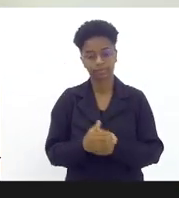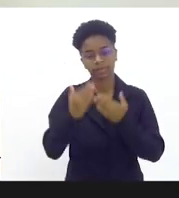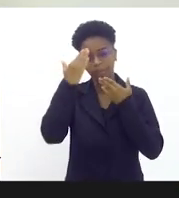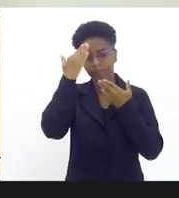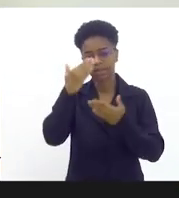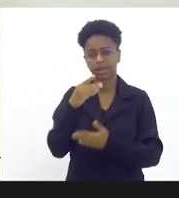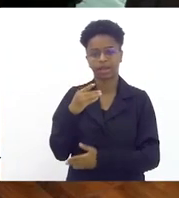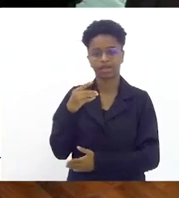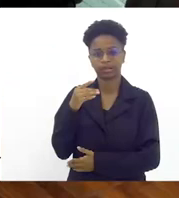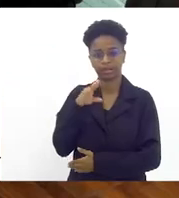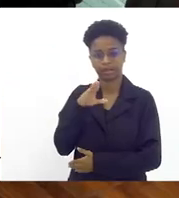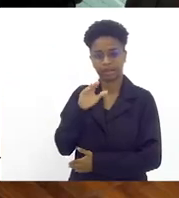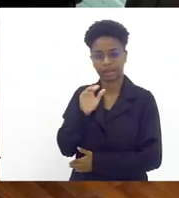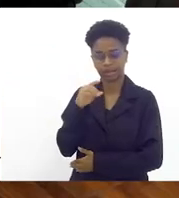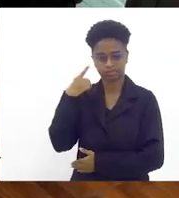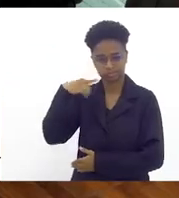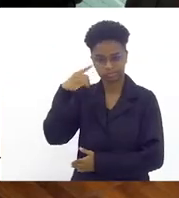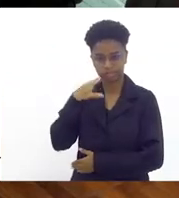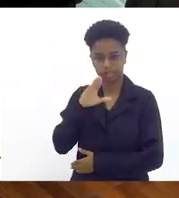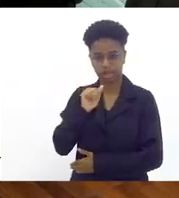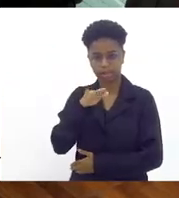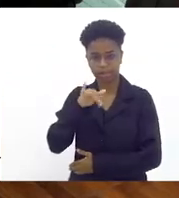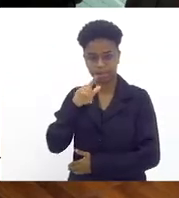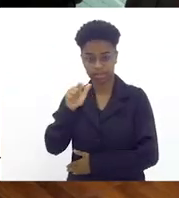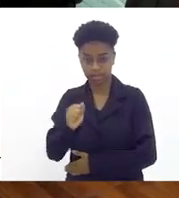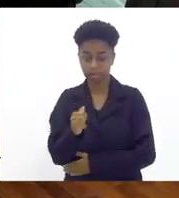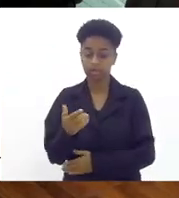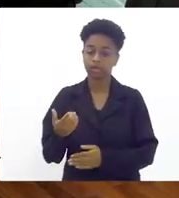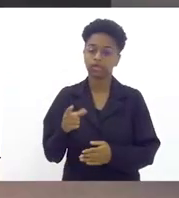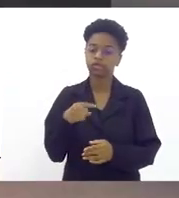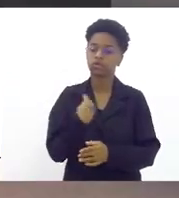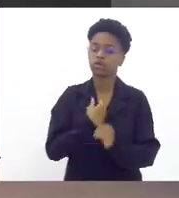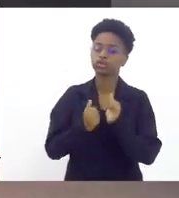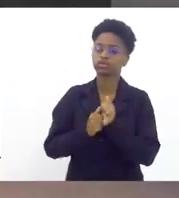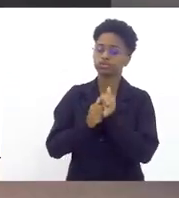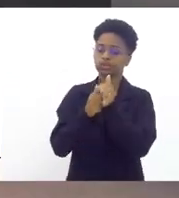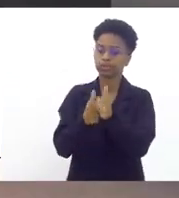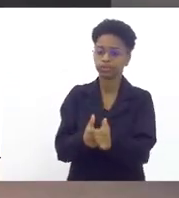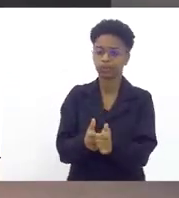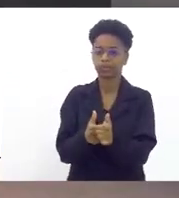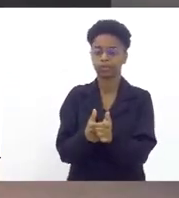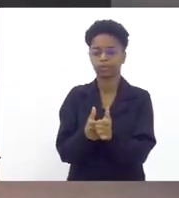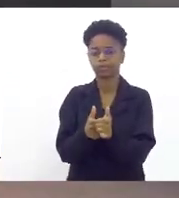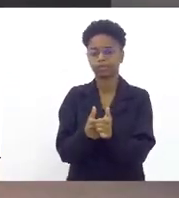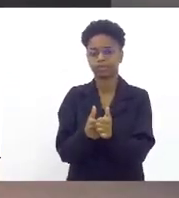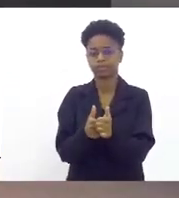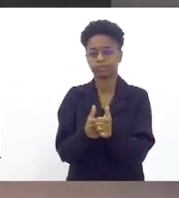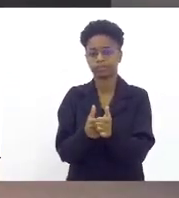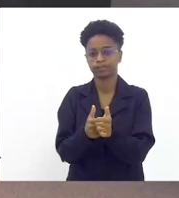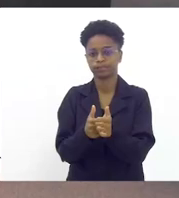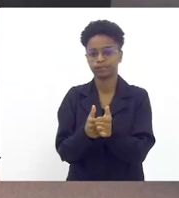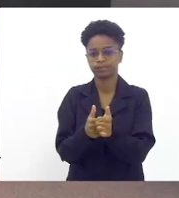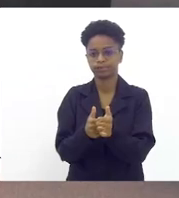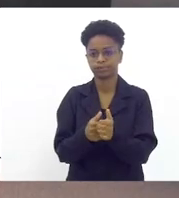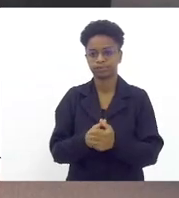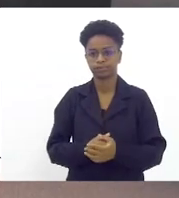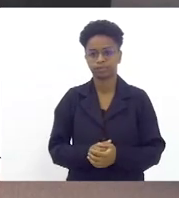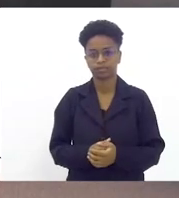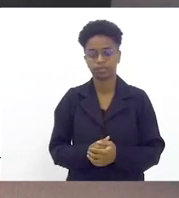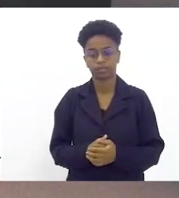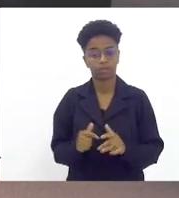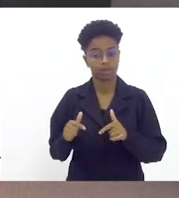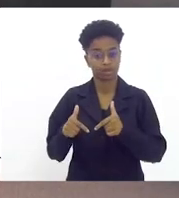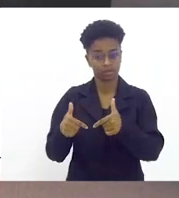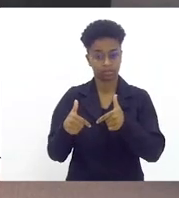Camila. Recentemente, nós temos acompanhado a atuação do